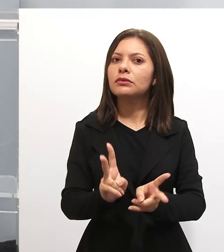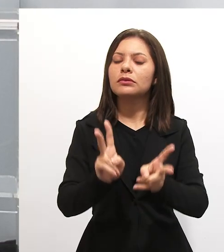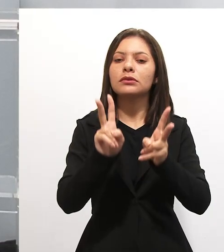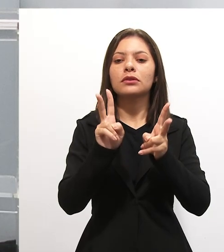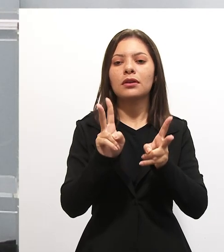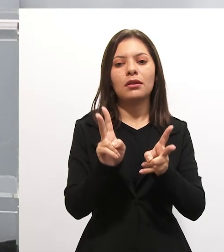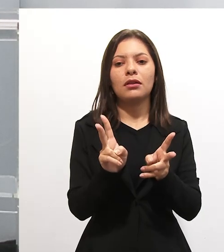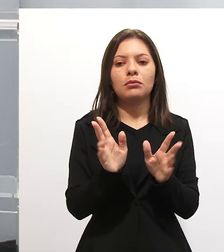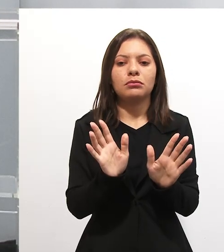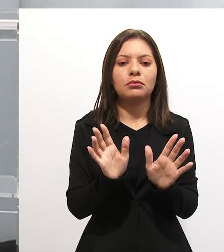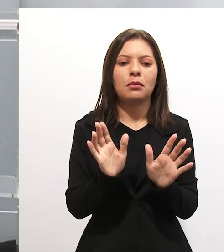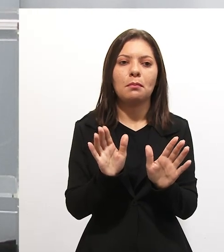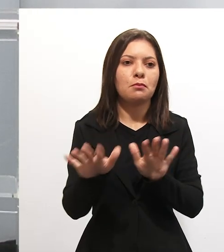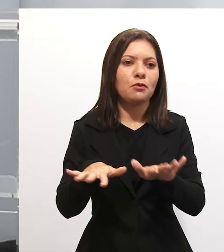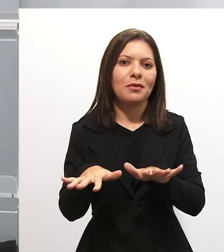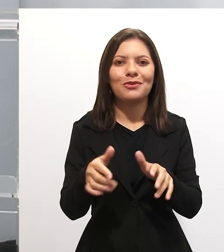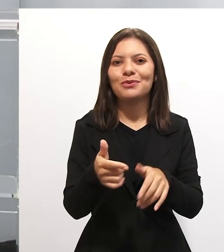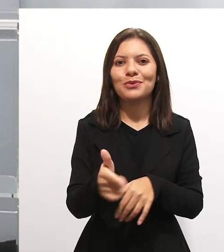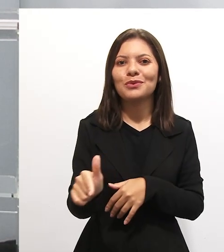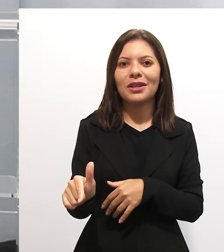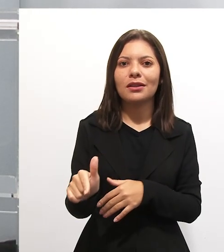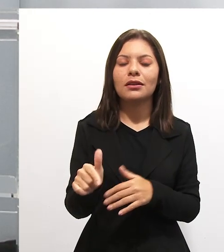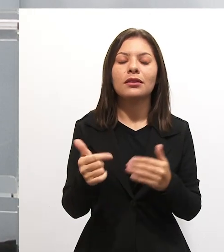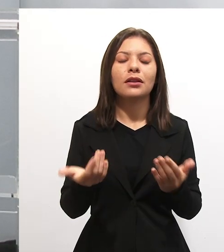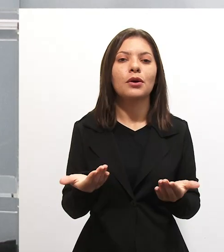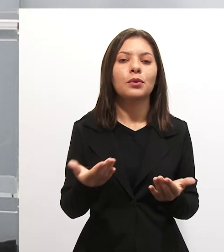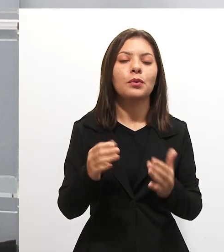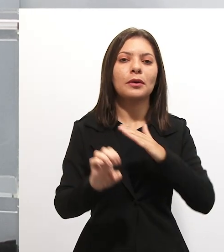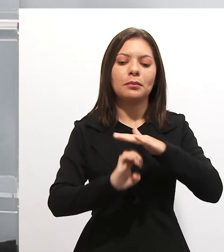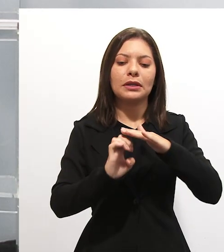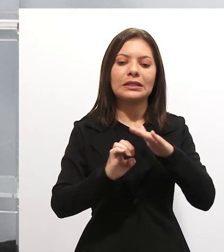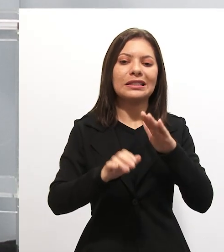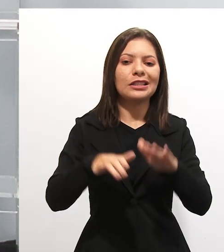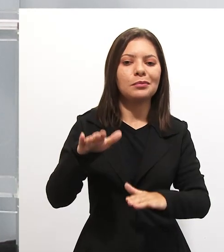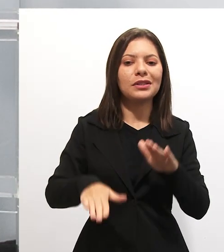pode, dependendo da empresa, não tem muita